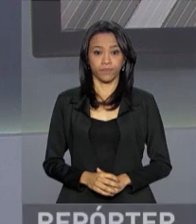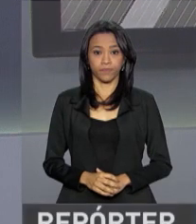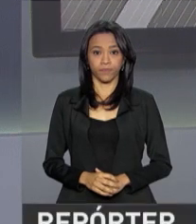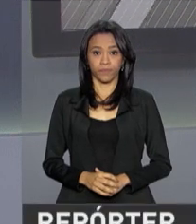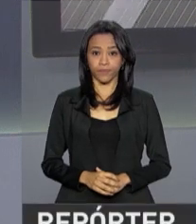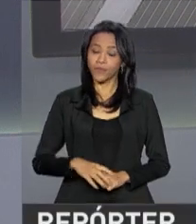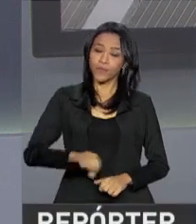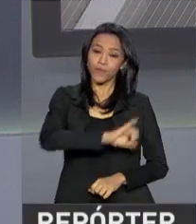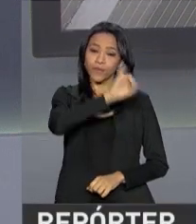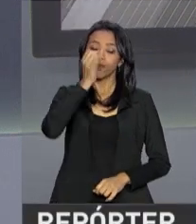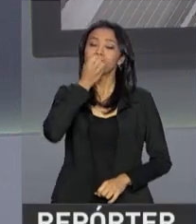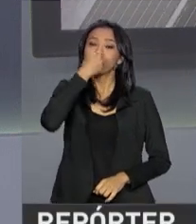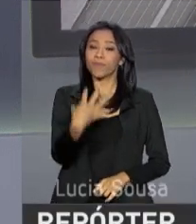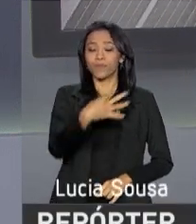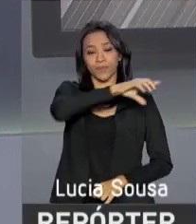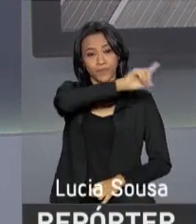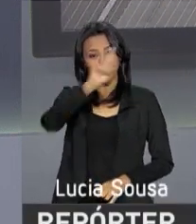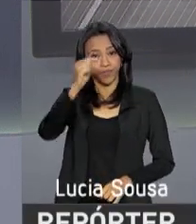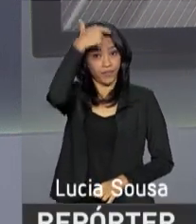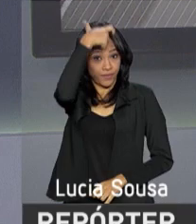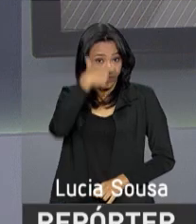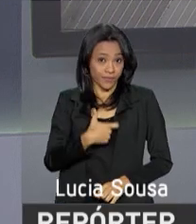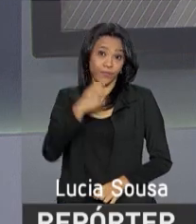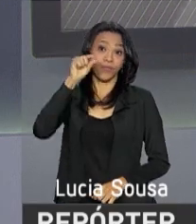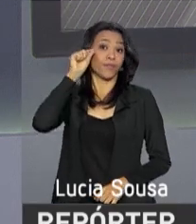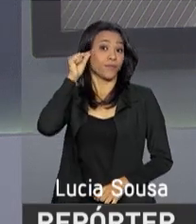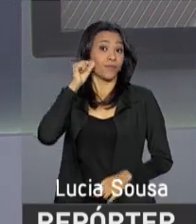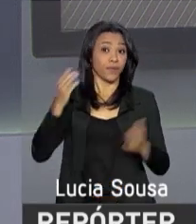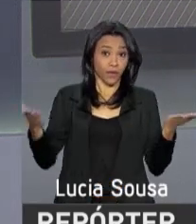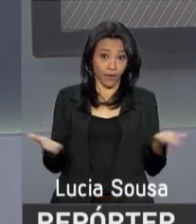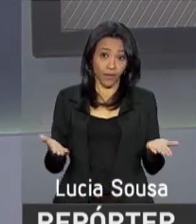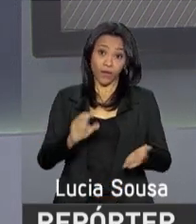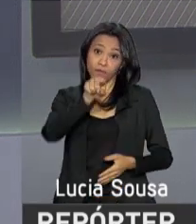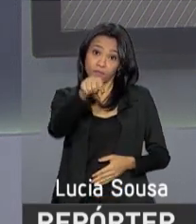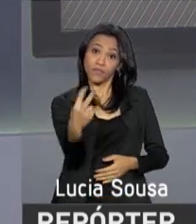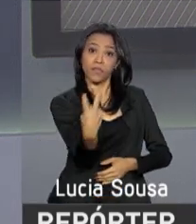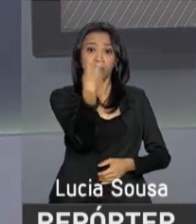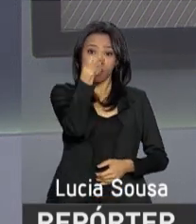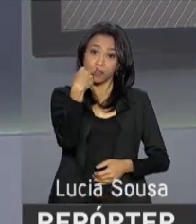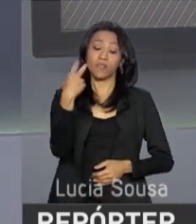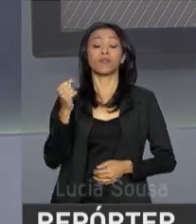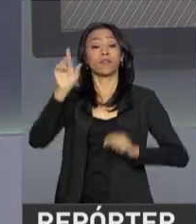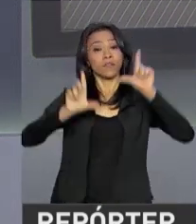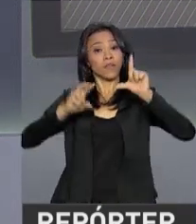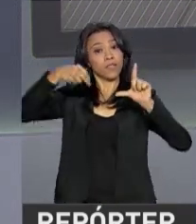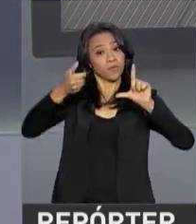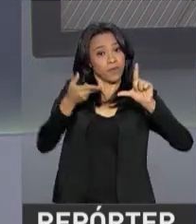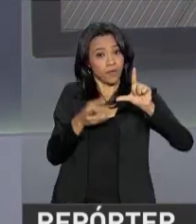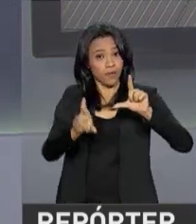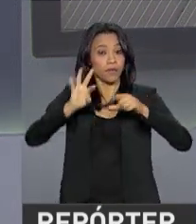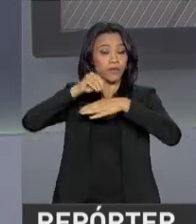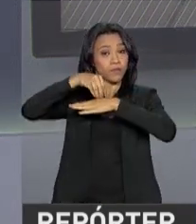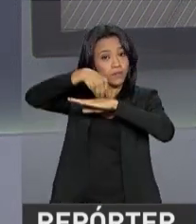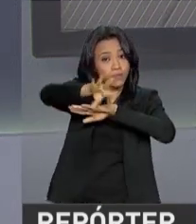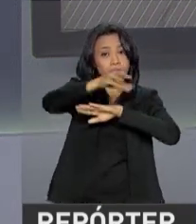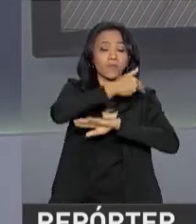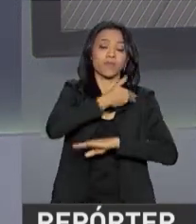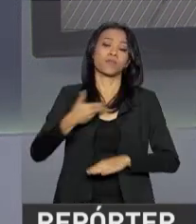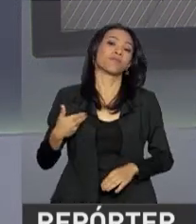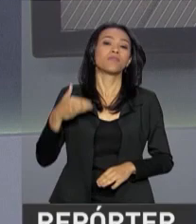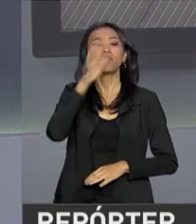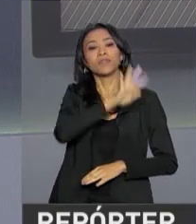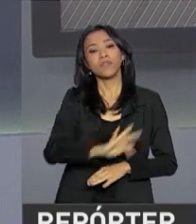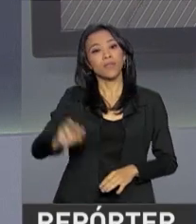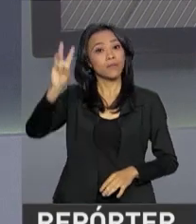olá bom dia pra você eu sou renata corsini a partir de agora você acompanha o repórter nbr com as notícias do governo federal